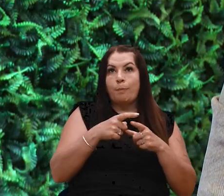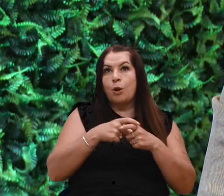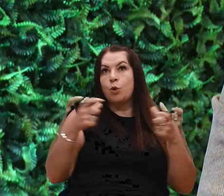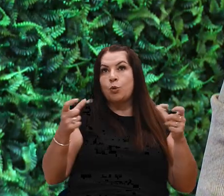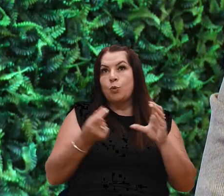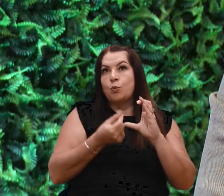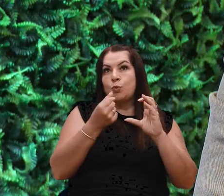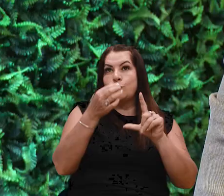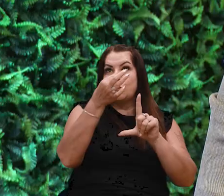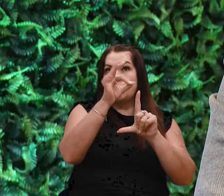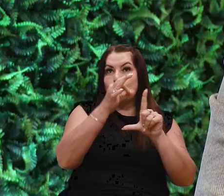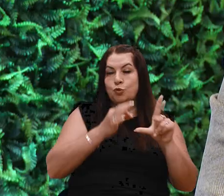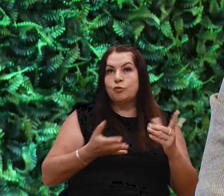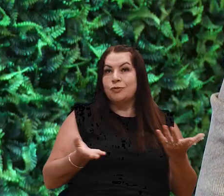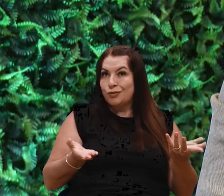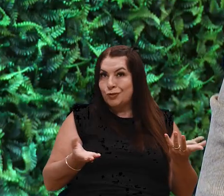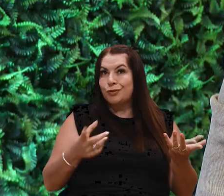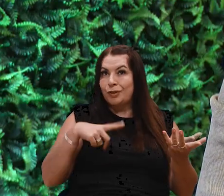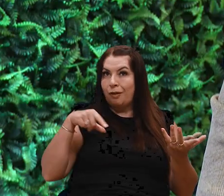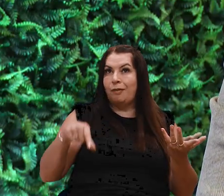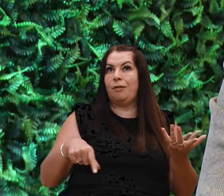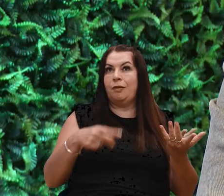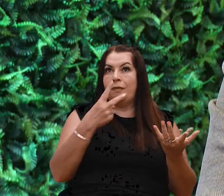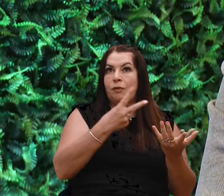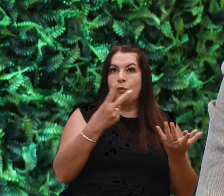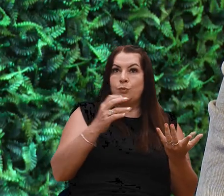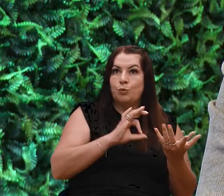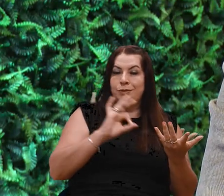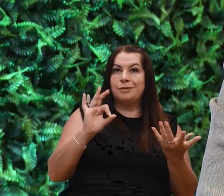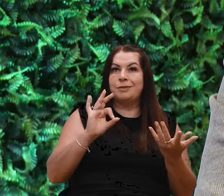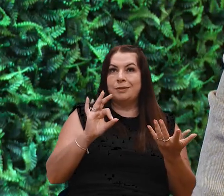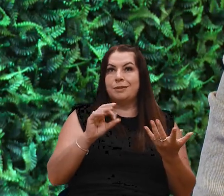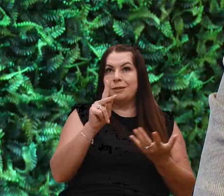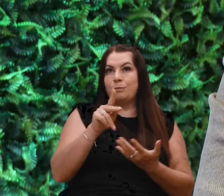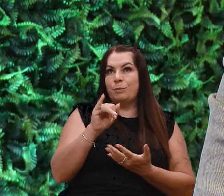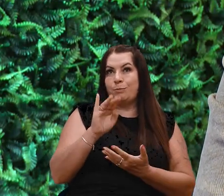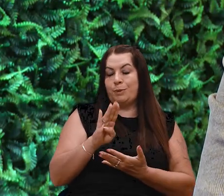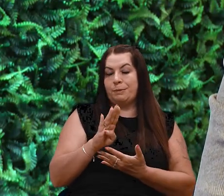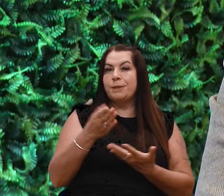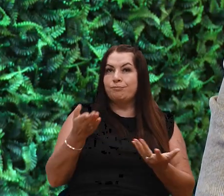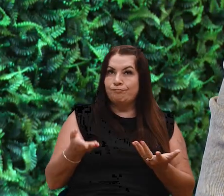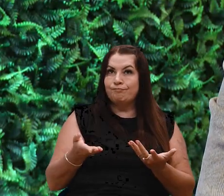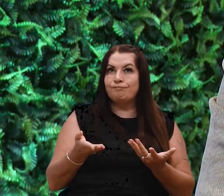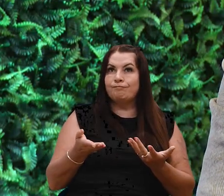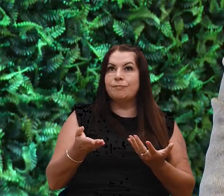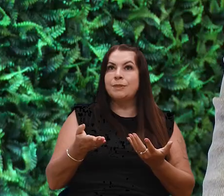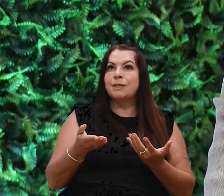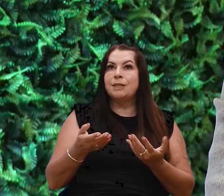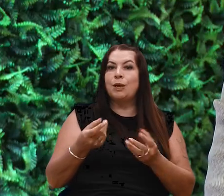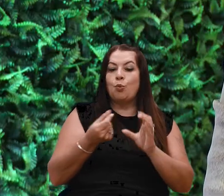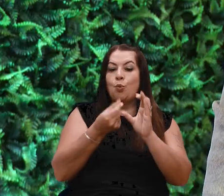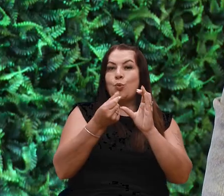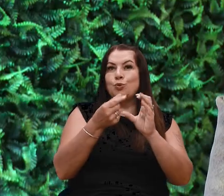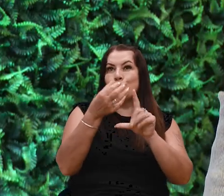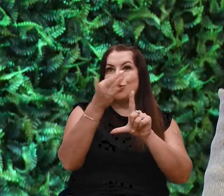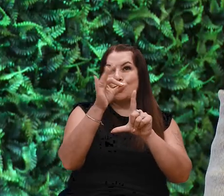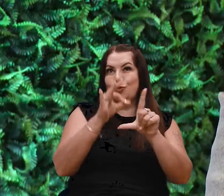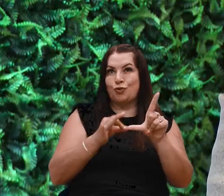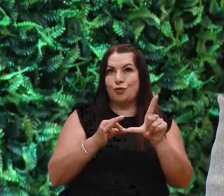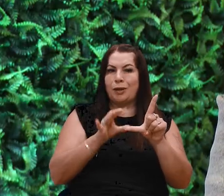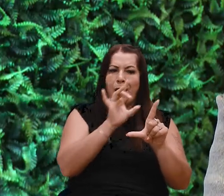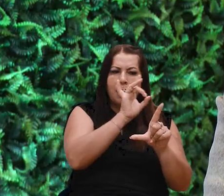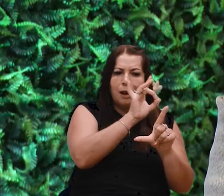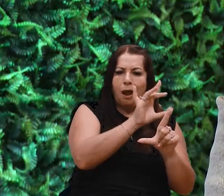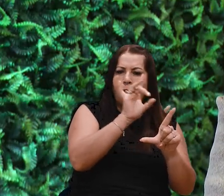custo logístico, cerca de 22% do PIB é custo logístico. Então cada